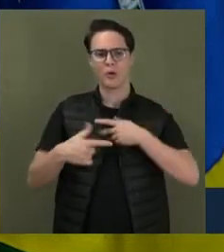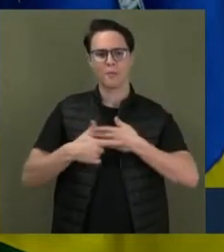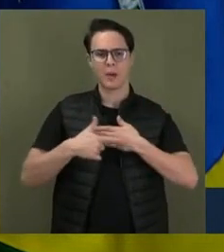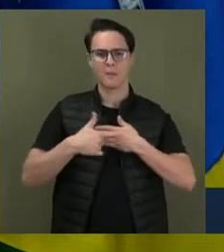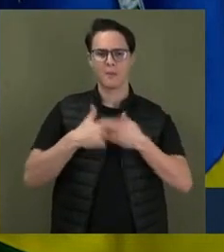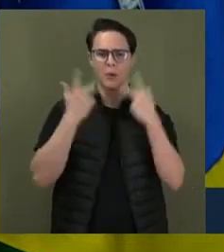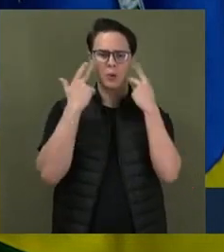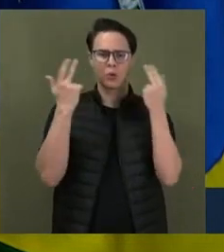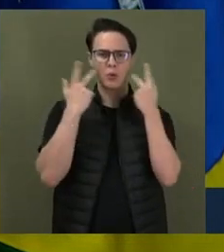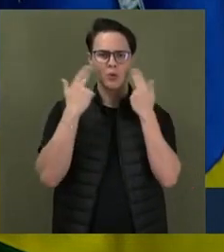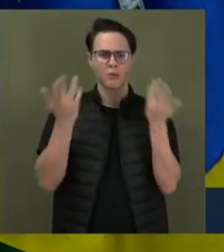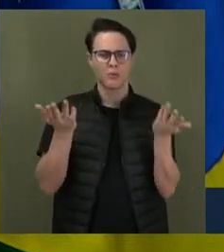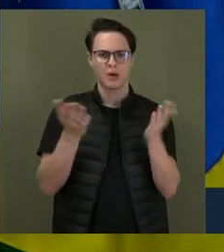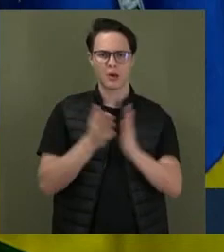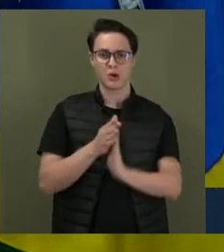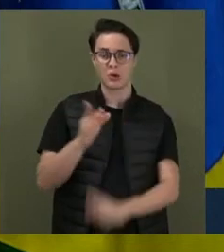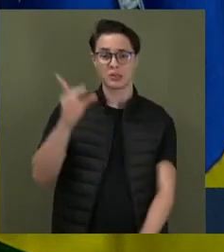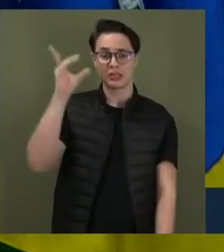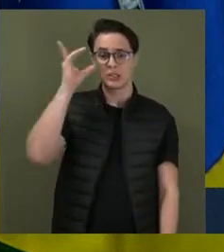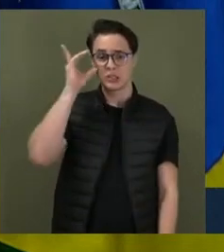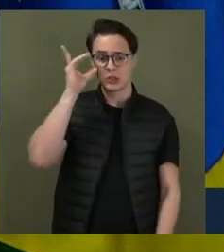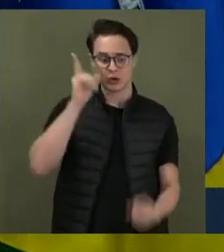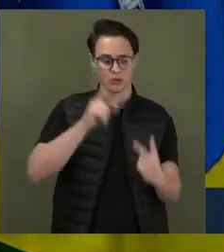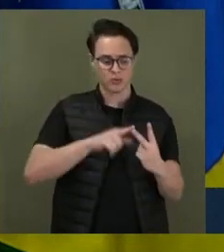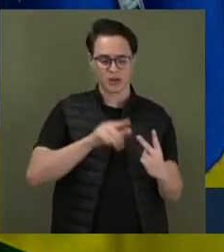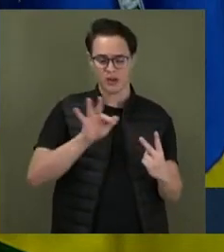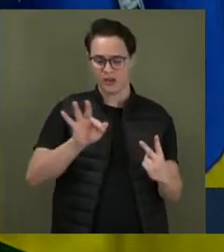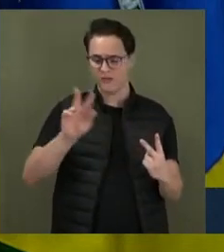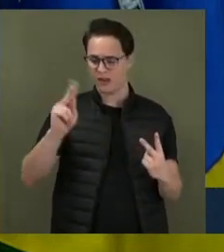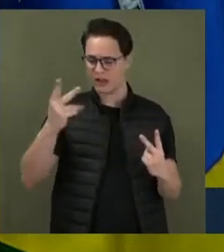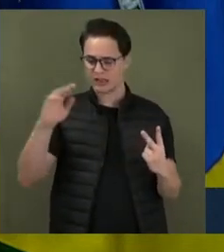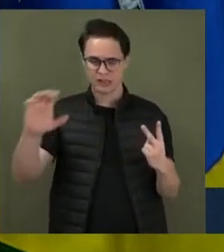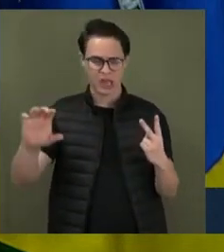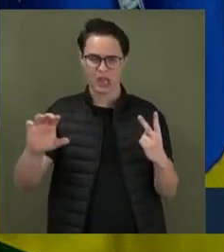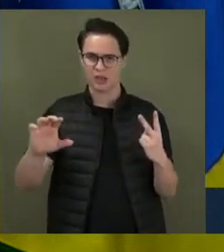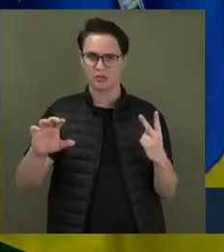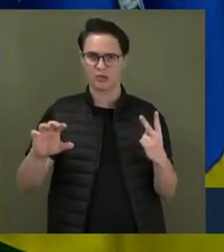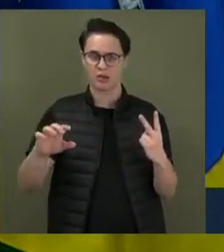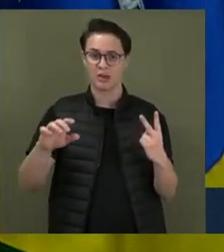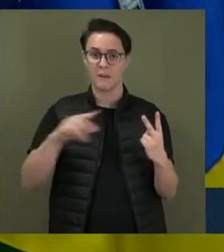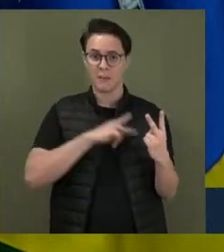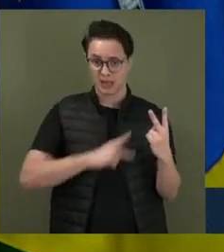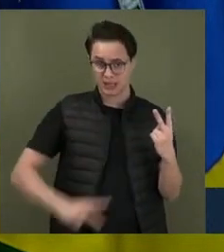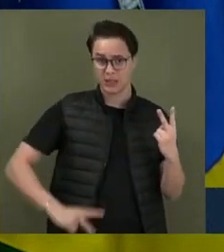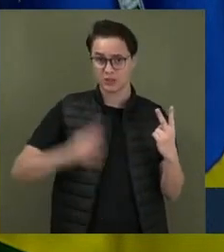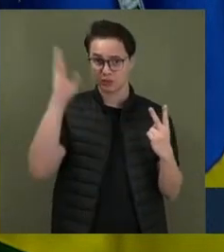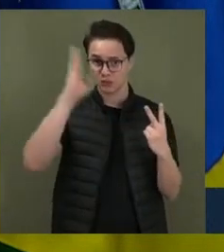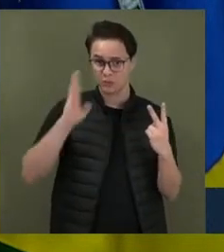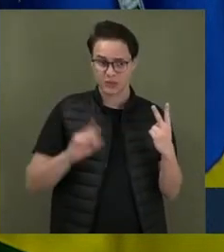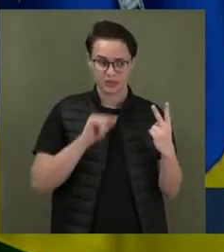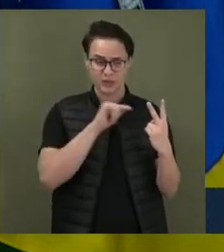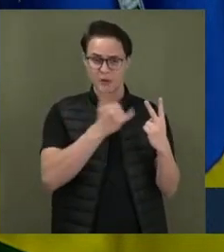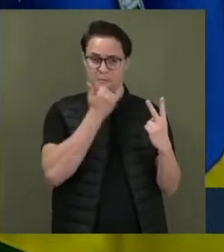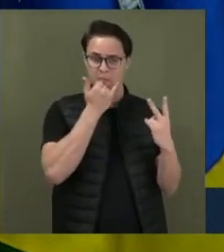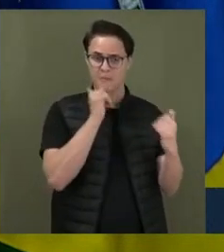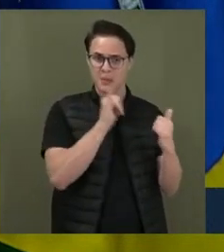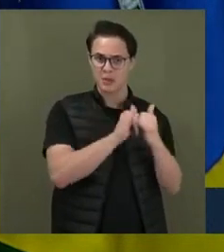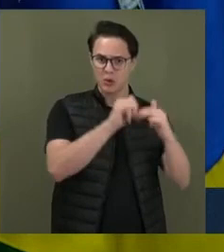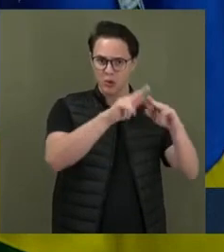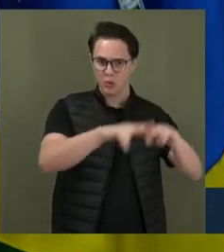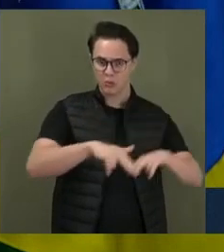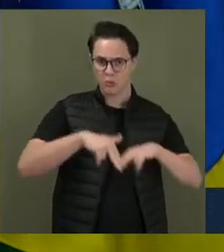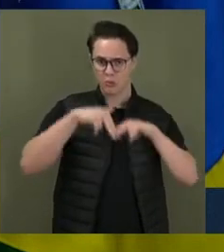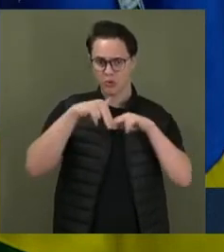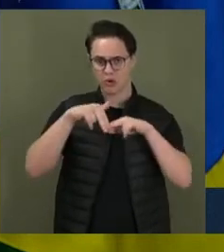normais. Dilma e Fernando Henrique Cardoso, por exemplo, foram presidentes do Brasil. Um detalhe, vários desses citados foram anistiados não por quebradeira a